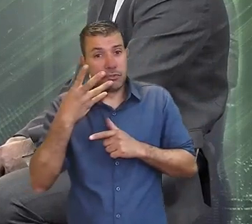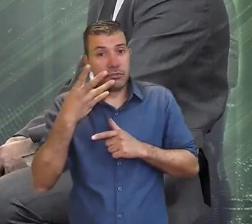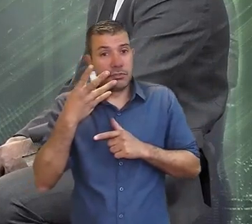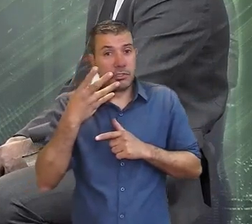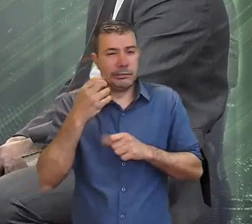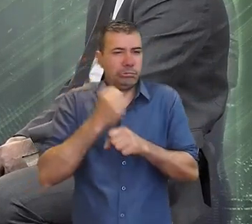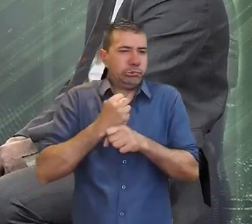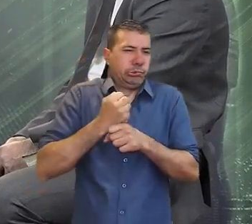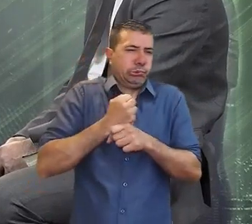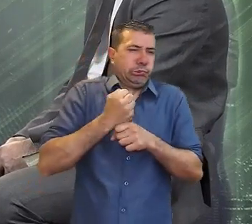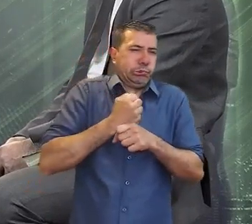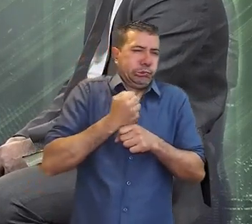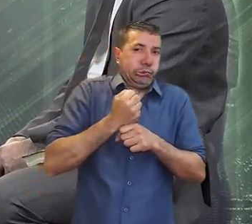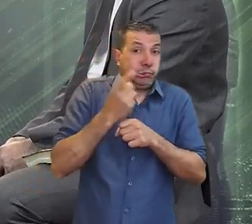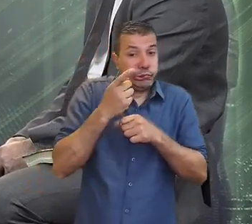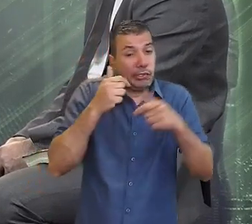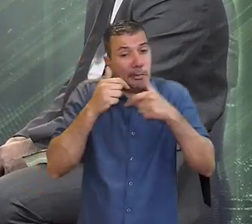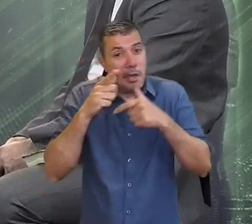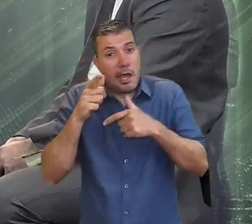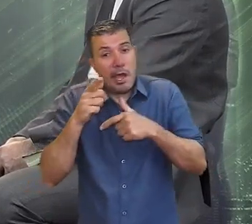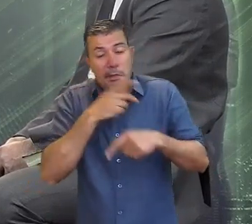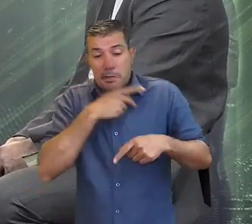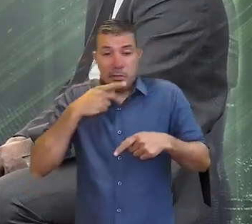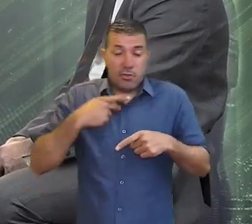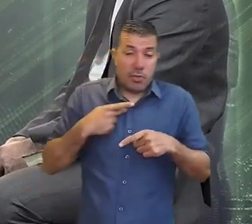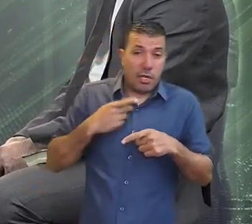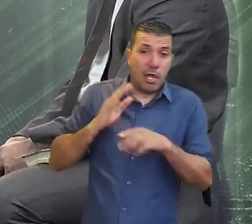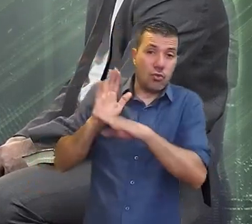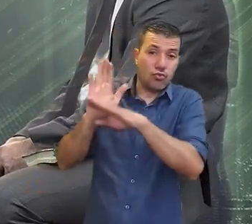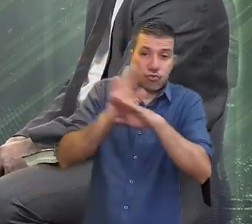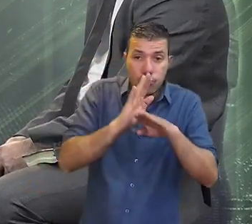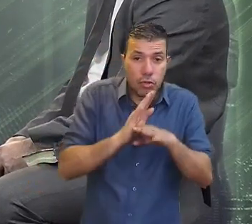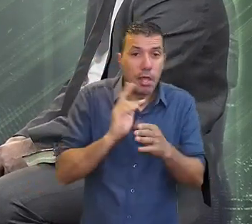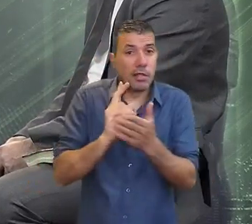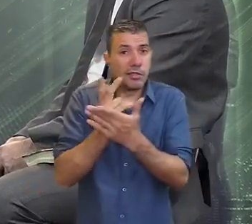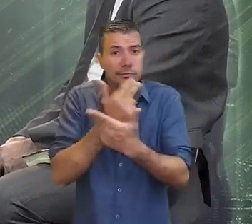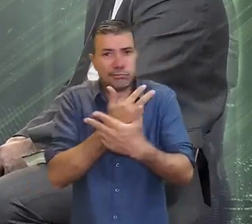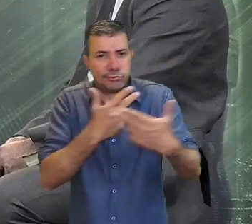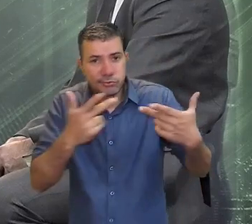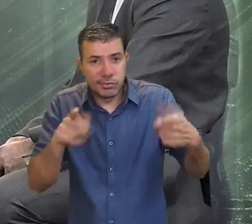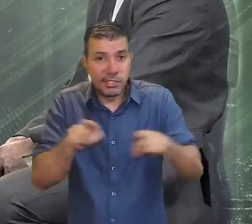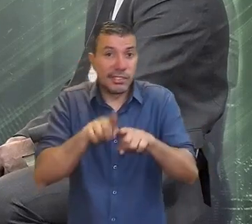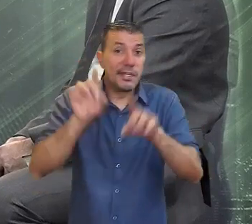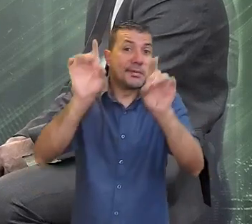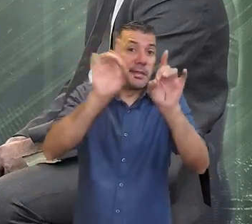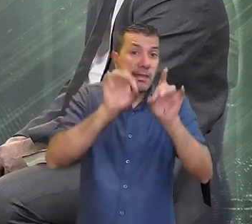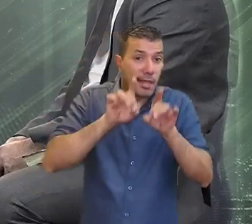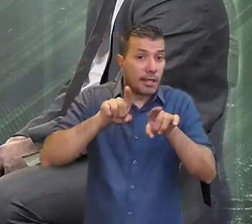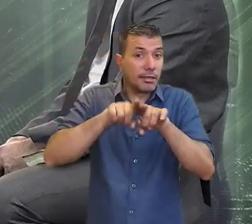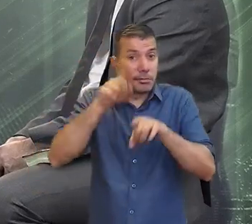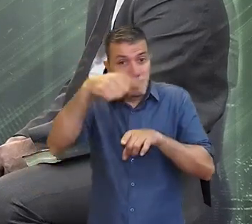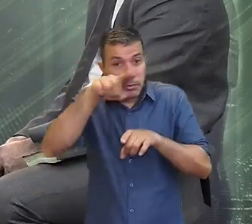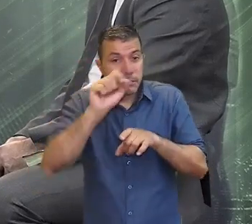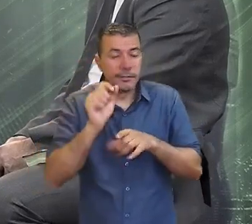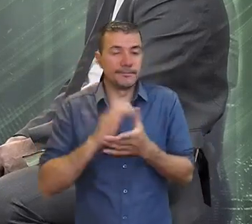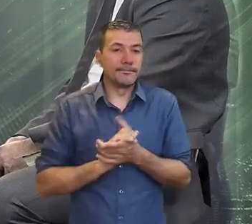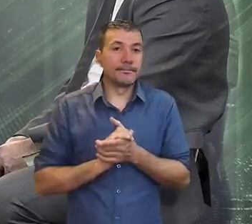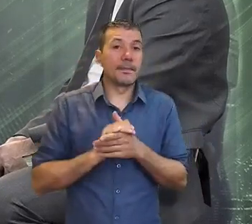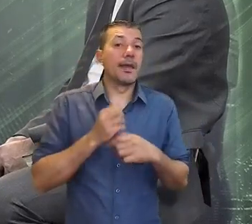Minas Gerais. Muitos deles, às vezes, eu estou transmitindo, estão me assistindo. Então, quero deixar um abraço especial também para vocês.